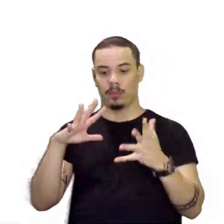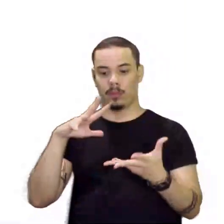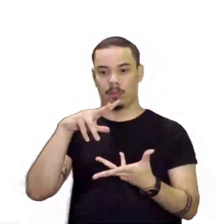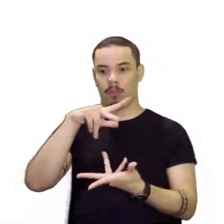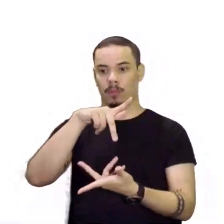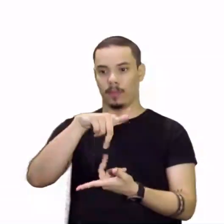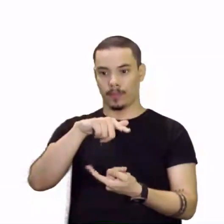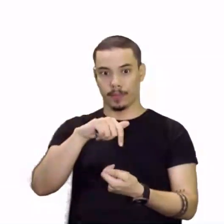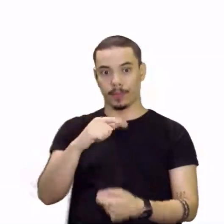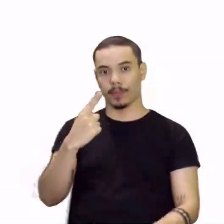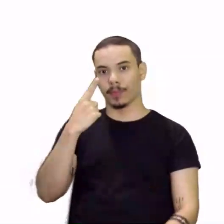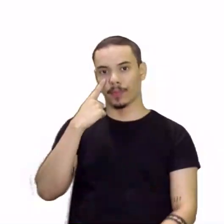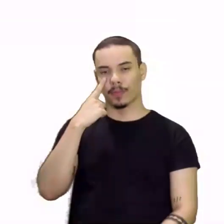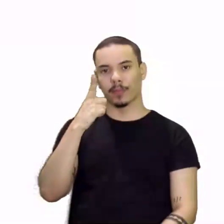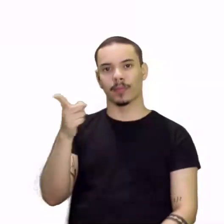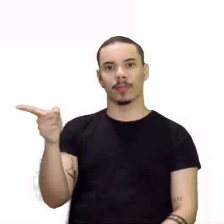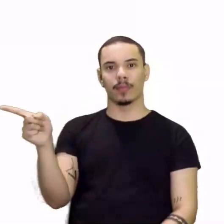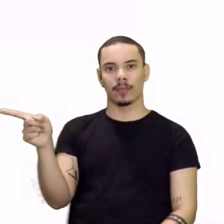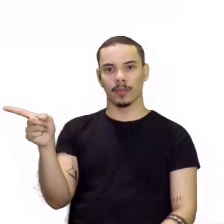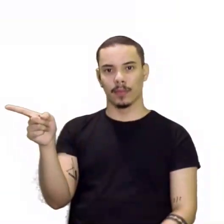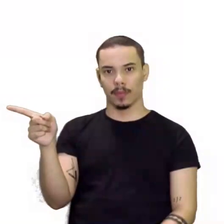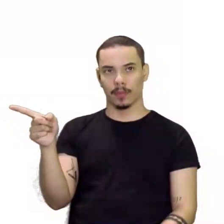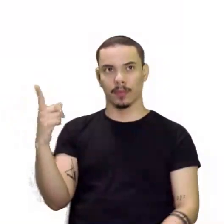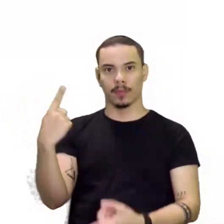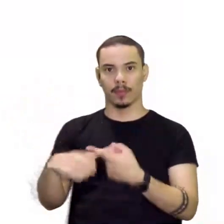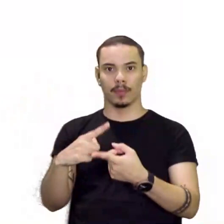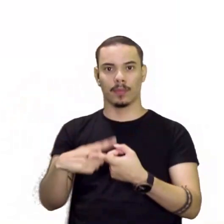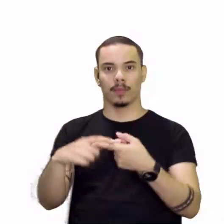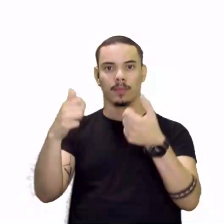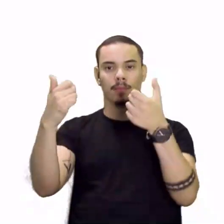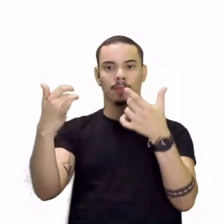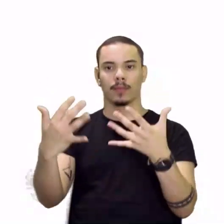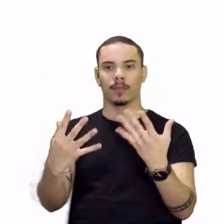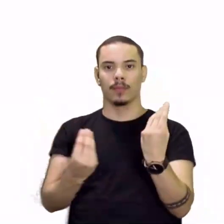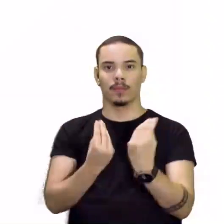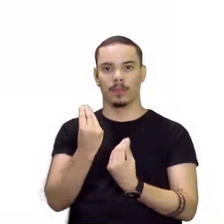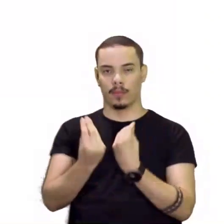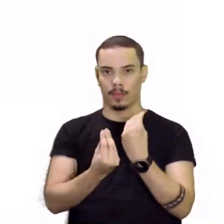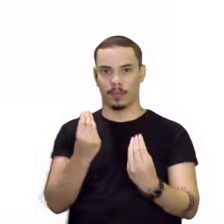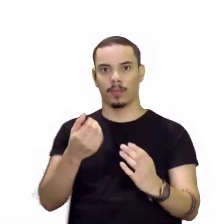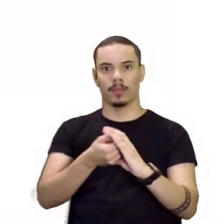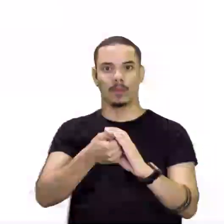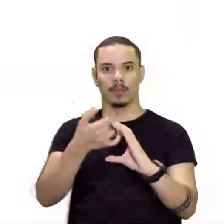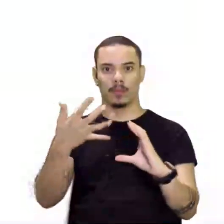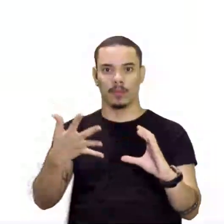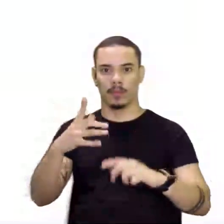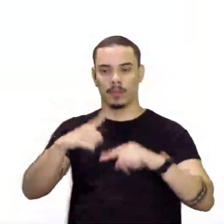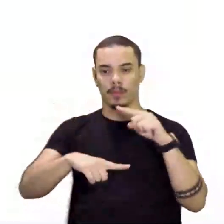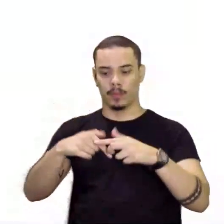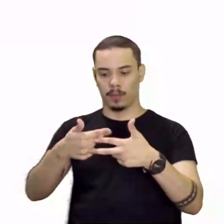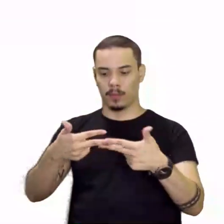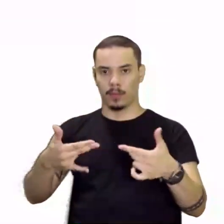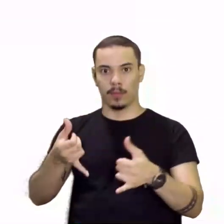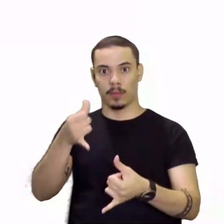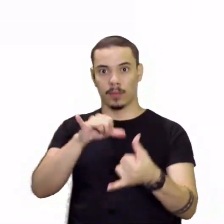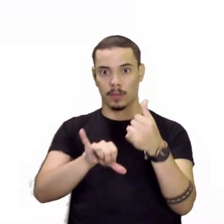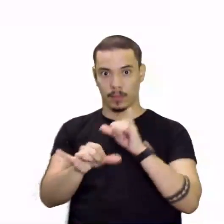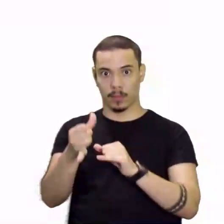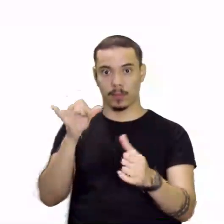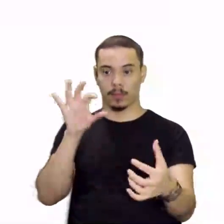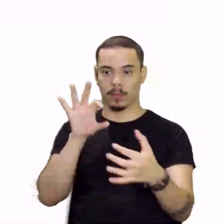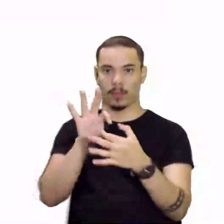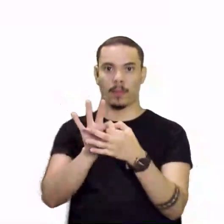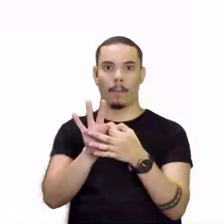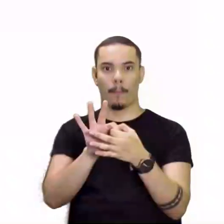Terra. E olha aqui, ó, baseado nas características químicas dos materiais